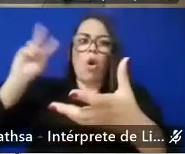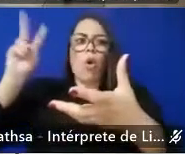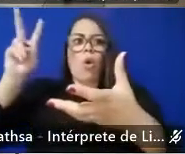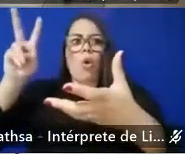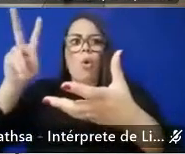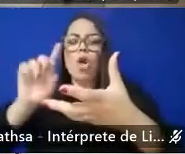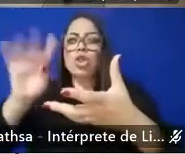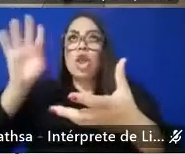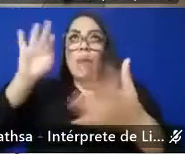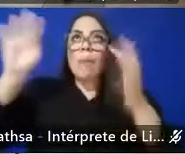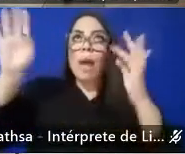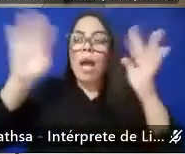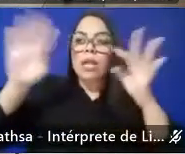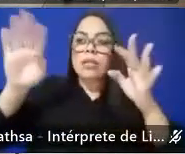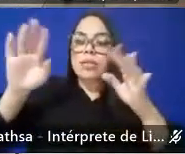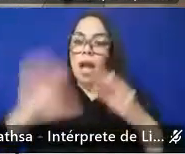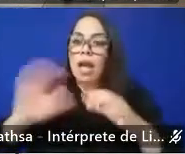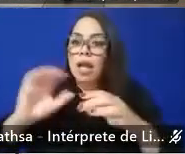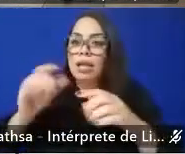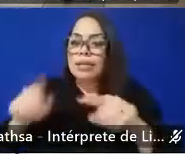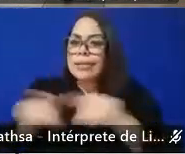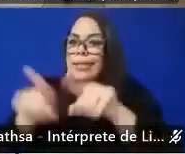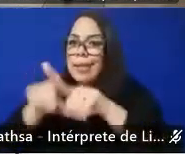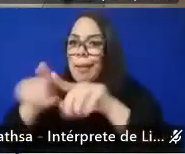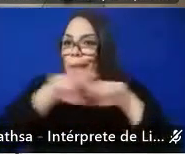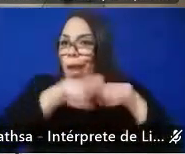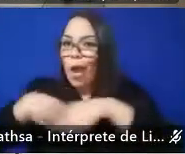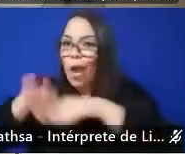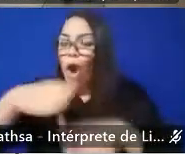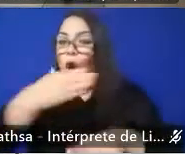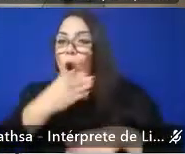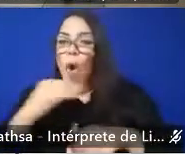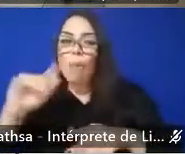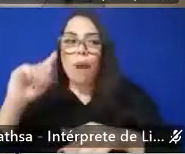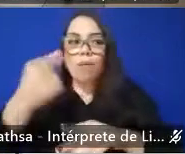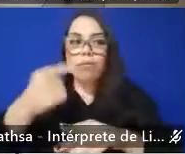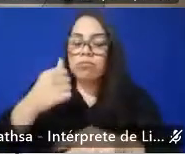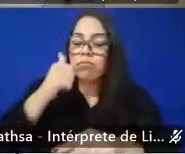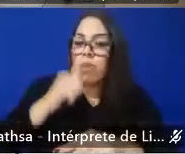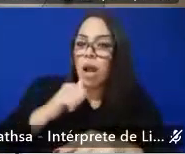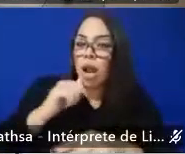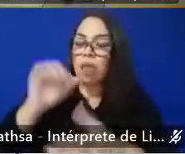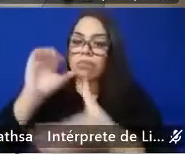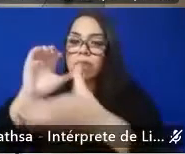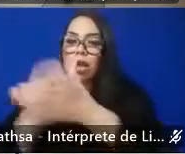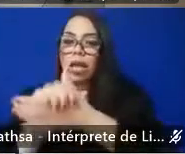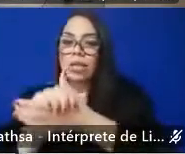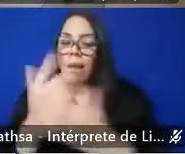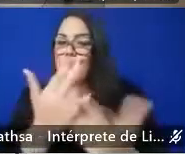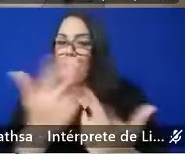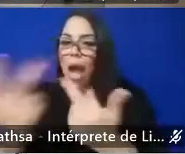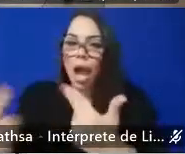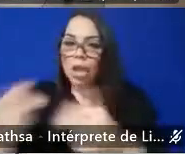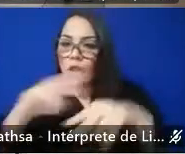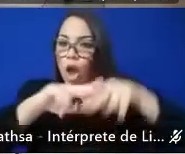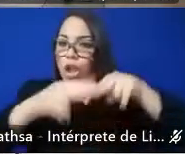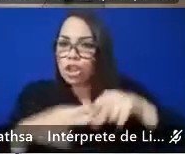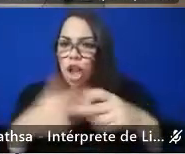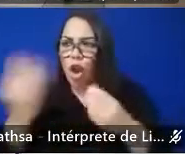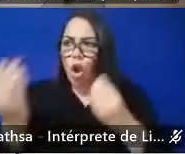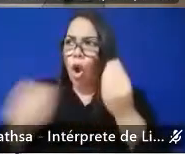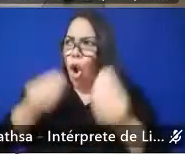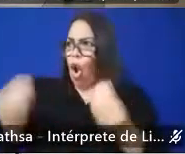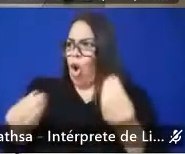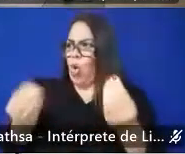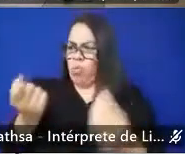há pouco tempo atrás a igualdade entre homens e mulheres o divórcio O Casamento entre pessoas do mesmo sexo eram tidos como aberrantes e o